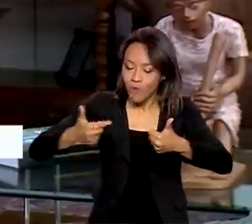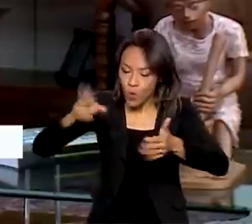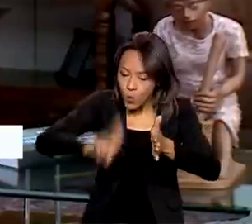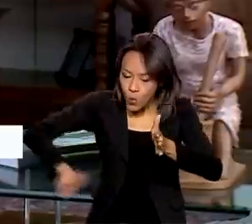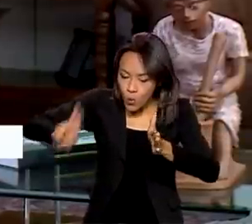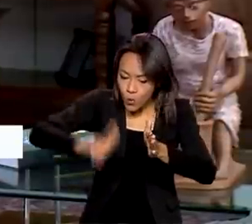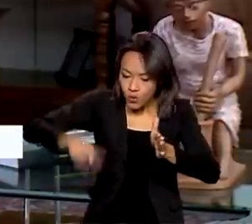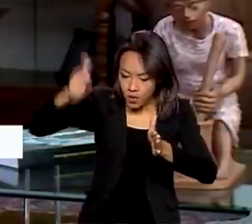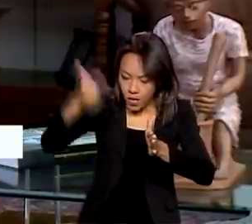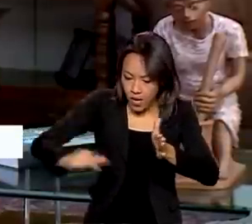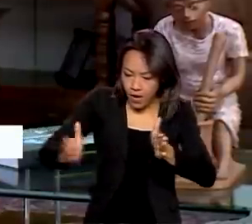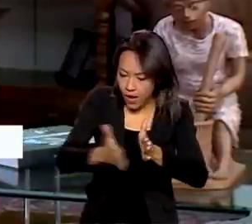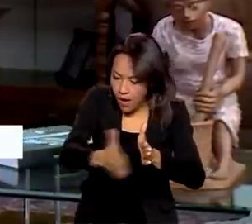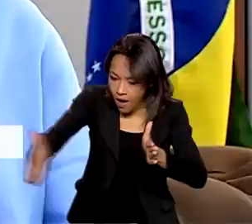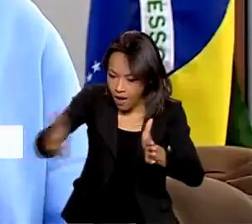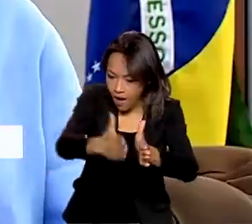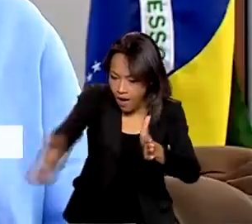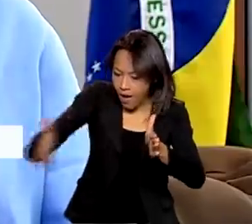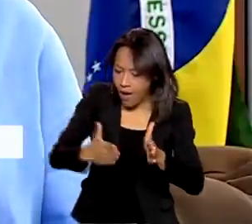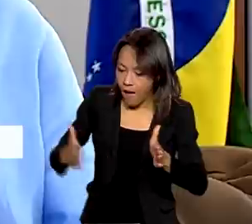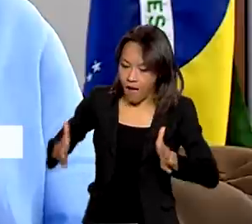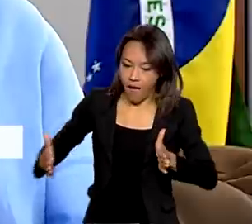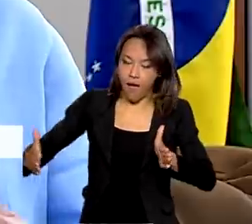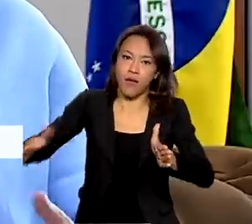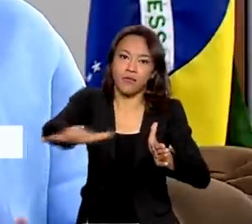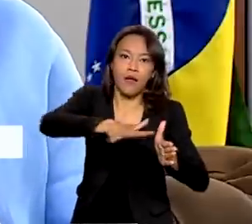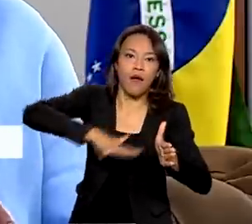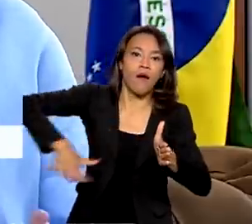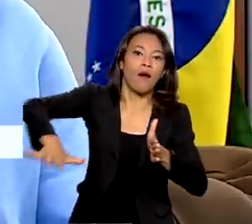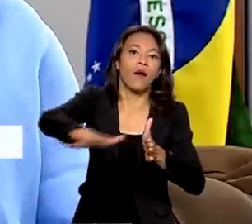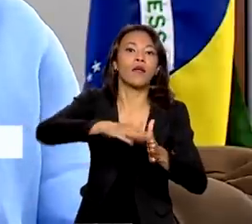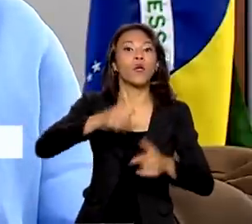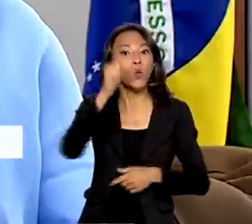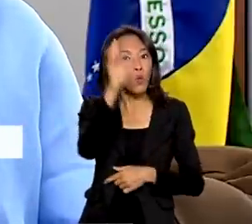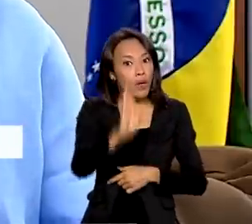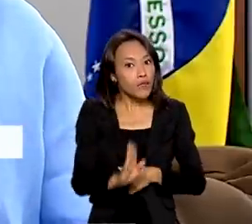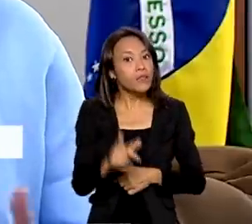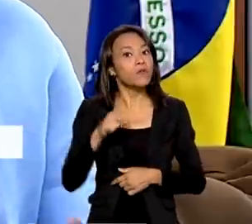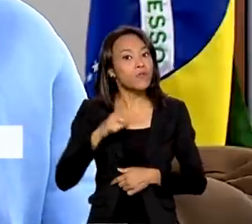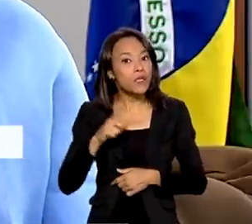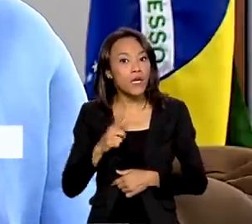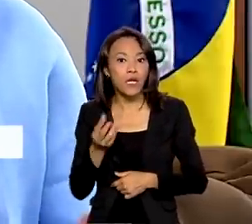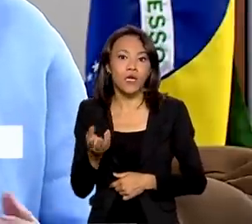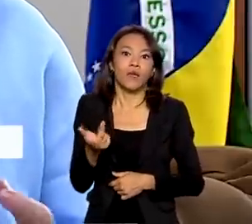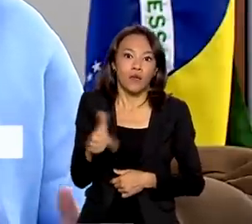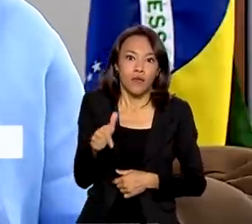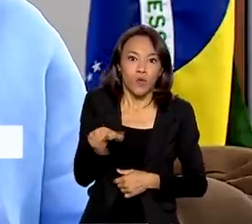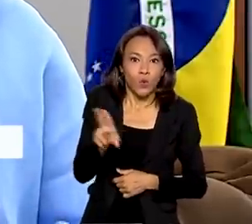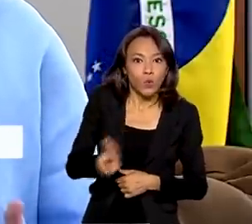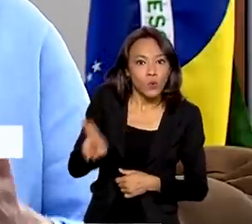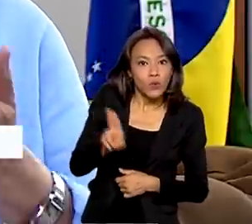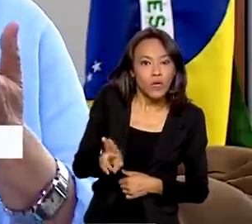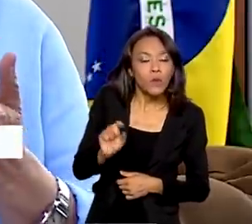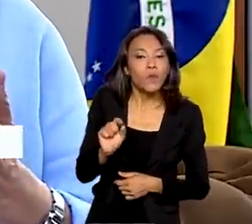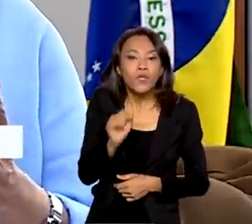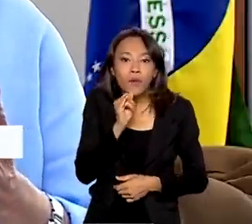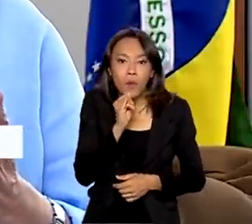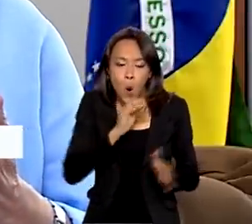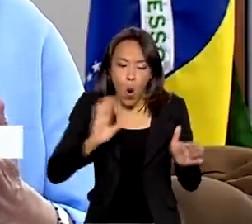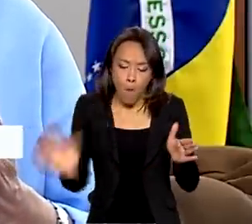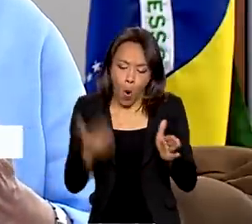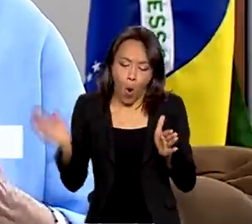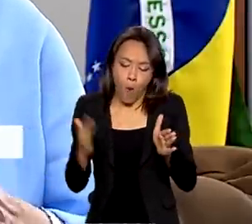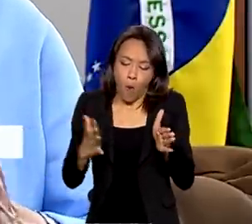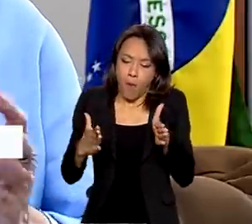produtividade maior aquela o Brasil tem feito o que nós chamamos de polpa a terra há muito tempo que aumentando a